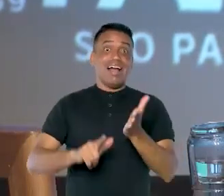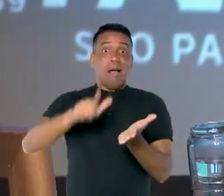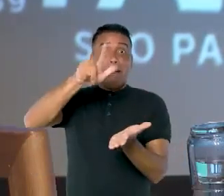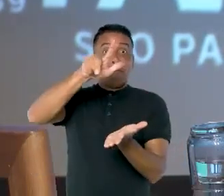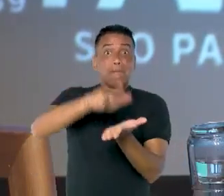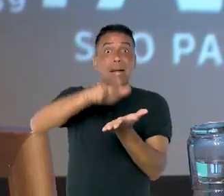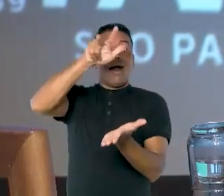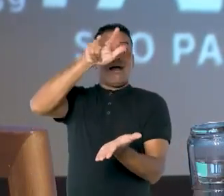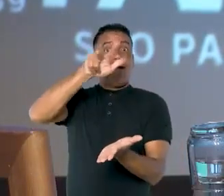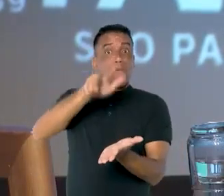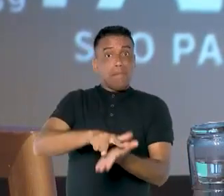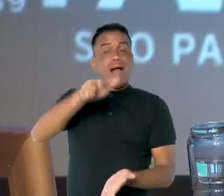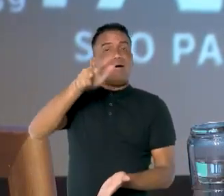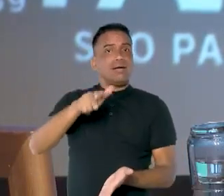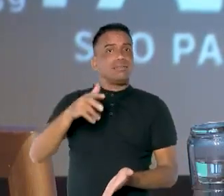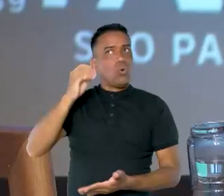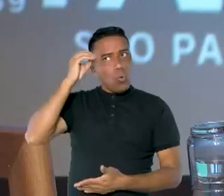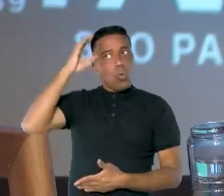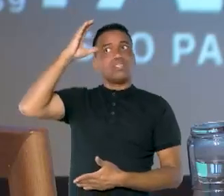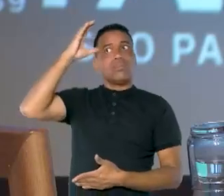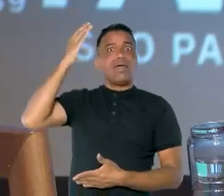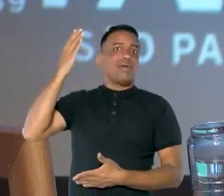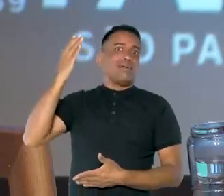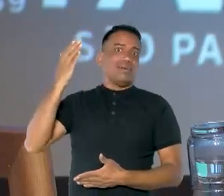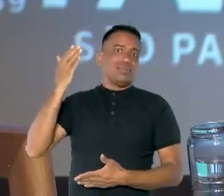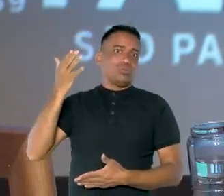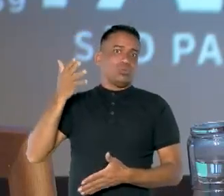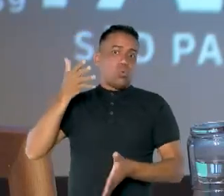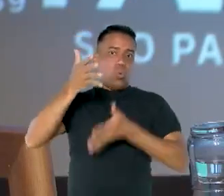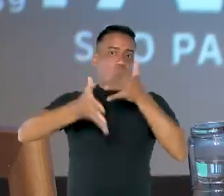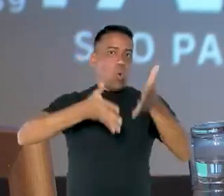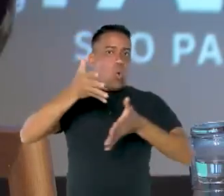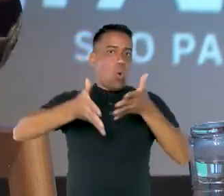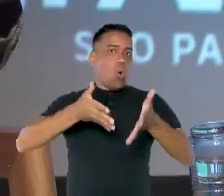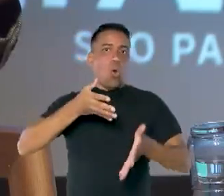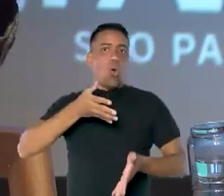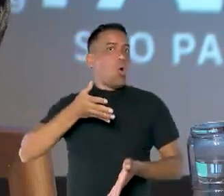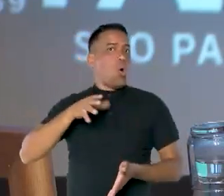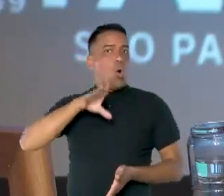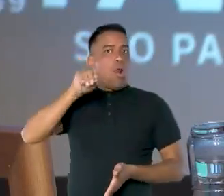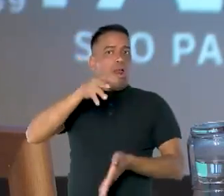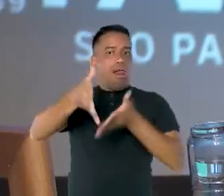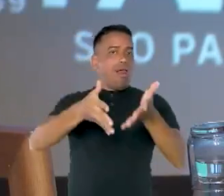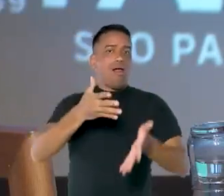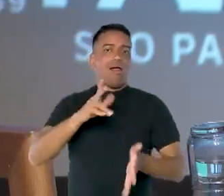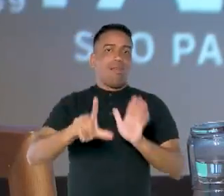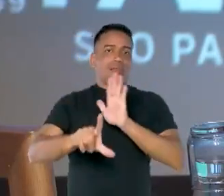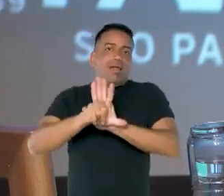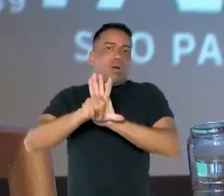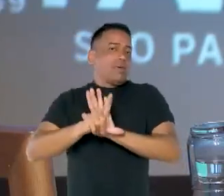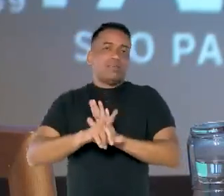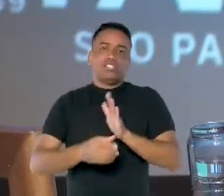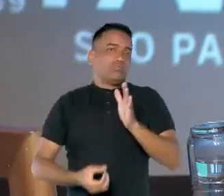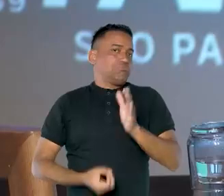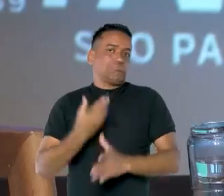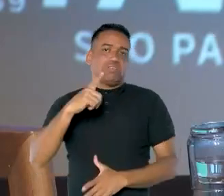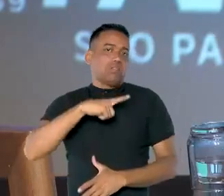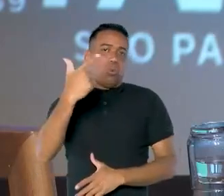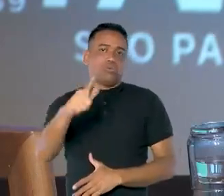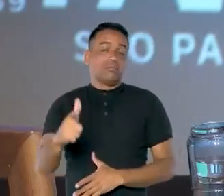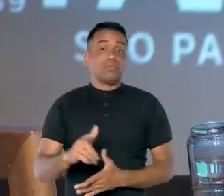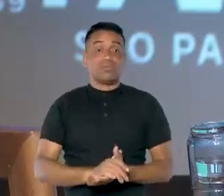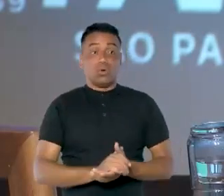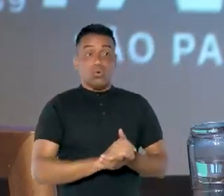patente. Esses conhecimentos orais não existem praticamente, legalmente. Então, para essas